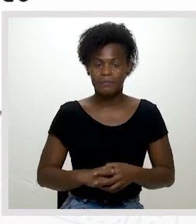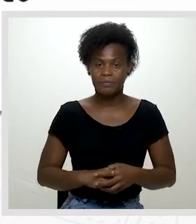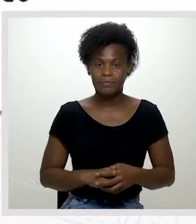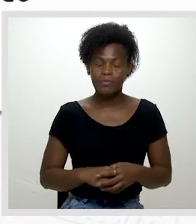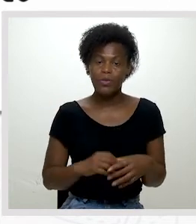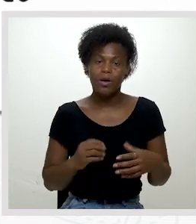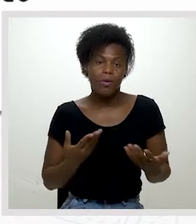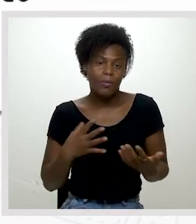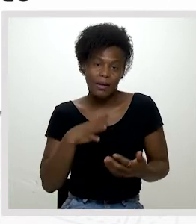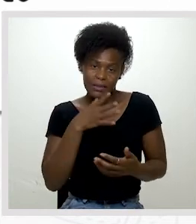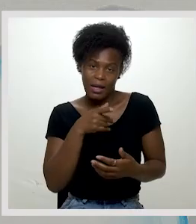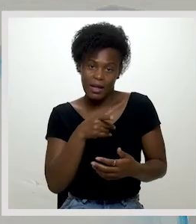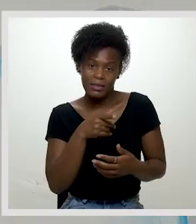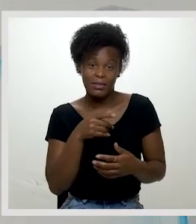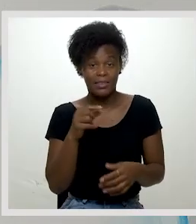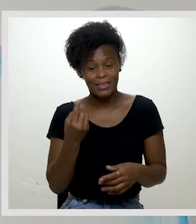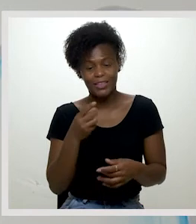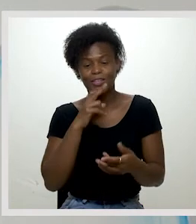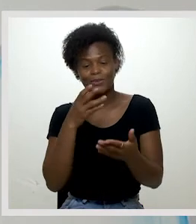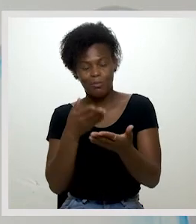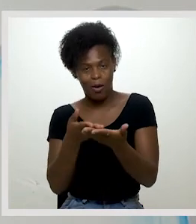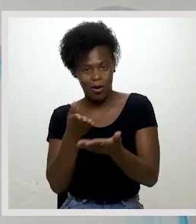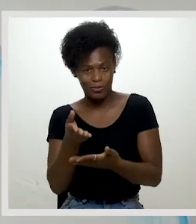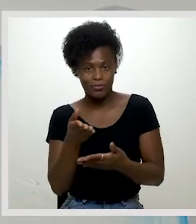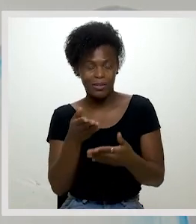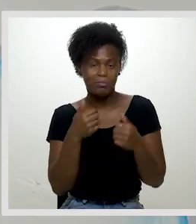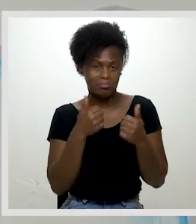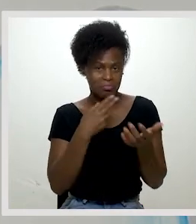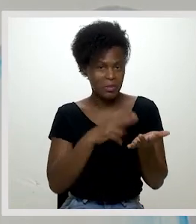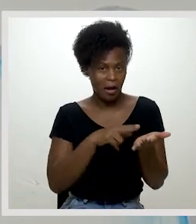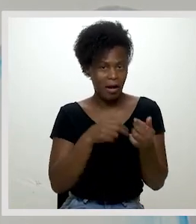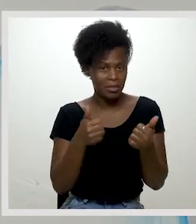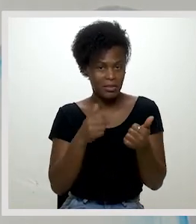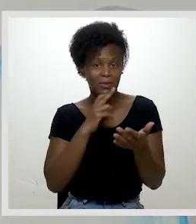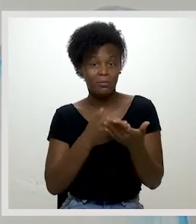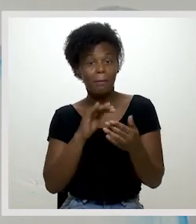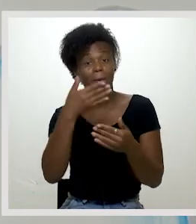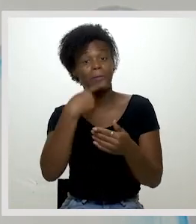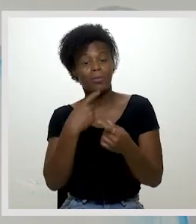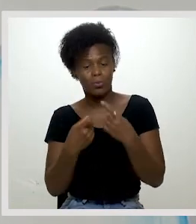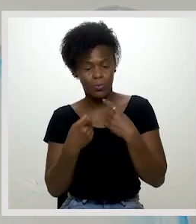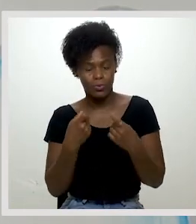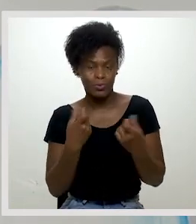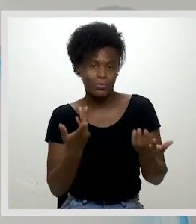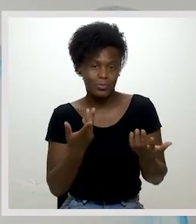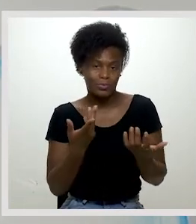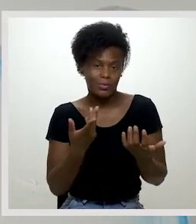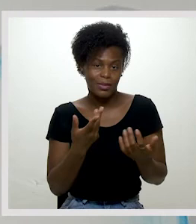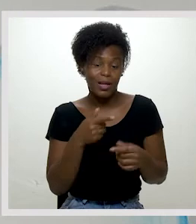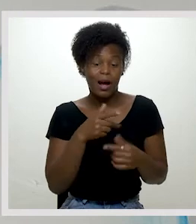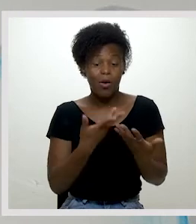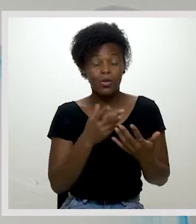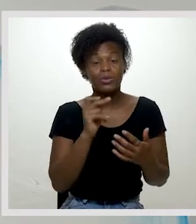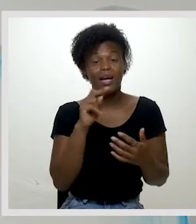seja, estas seriam as respostas corretas para a primeira pergunta. No entanto, dos anticodões